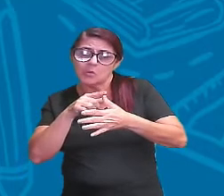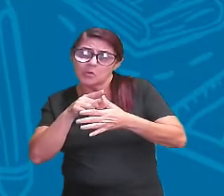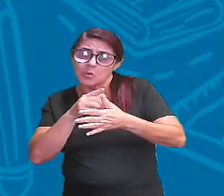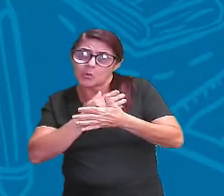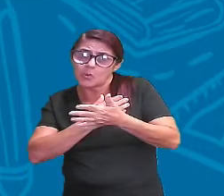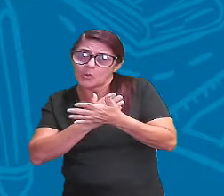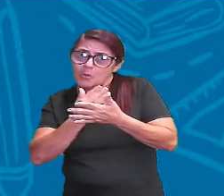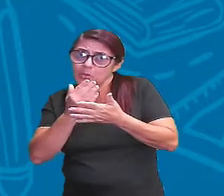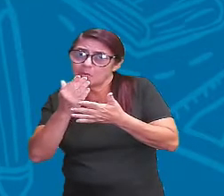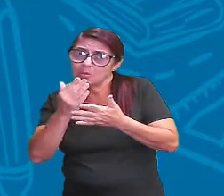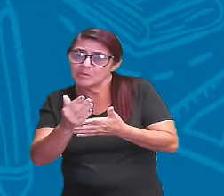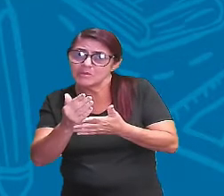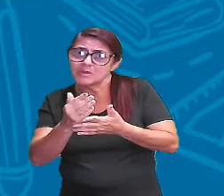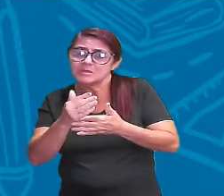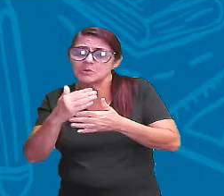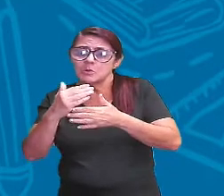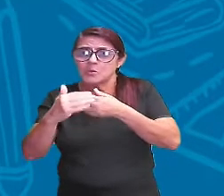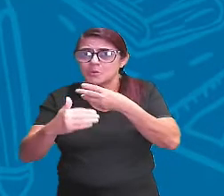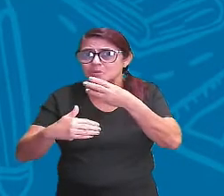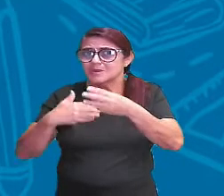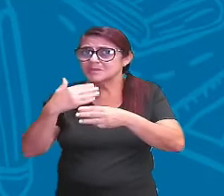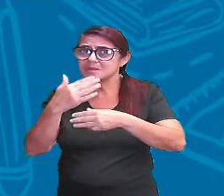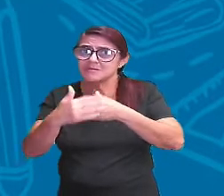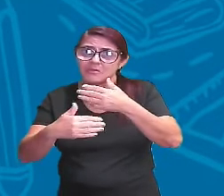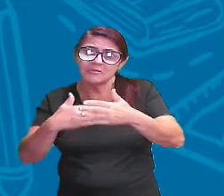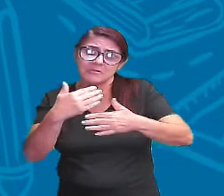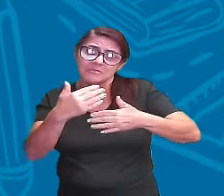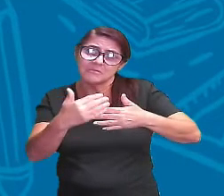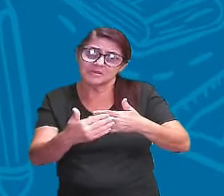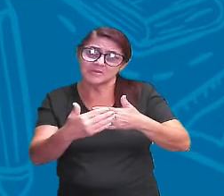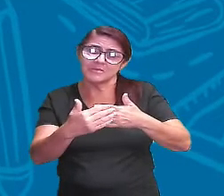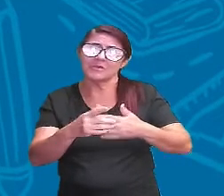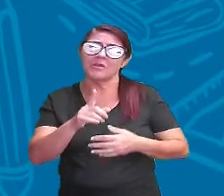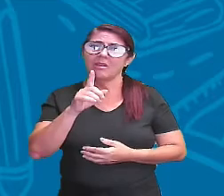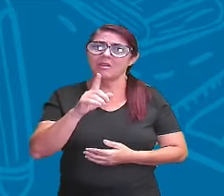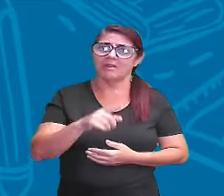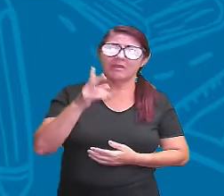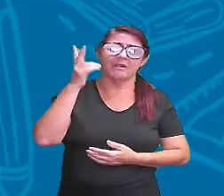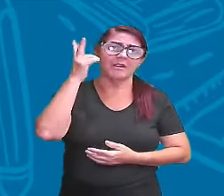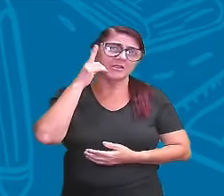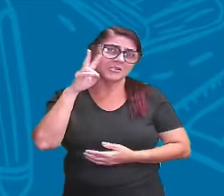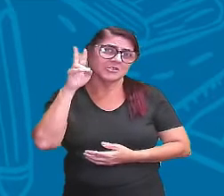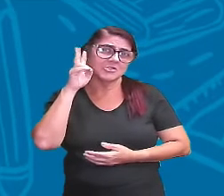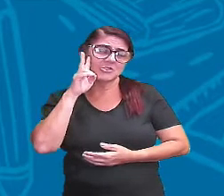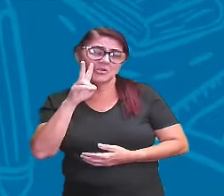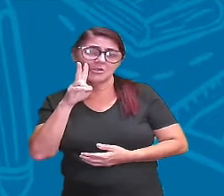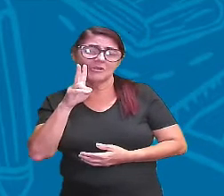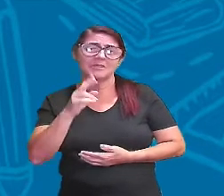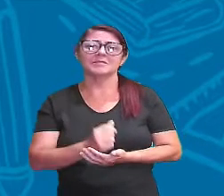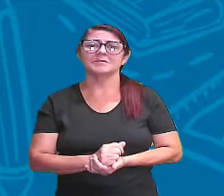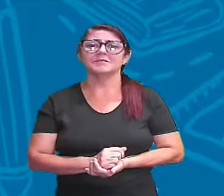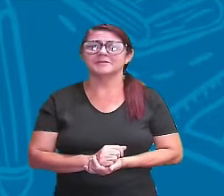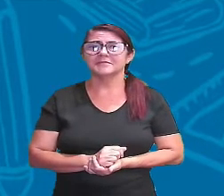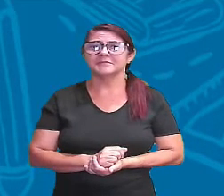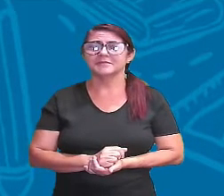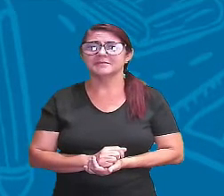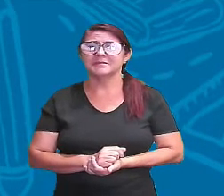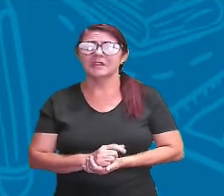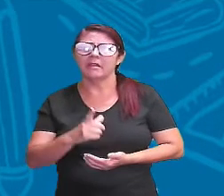início, tem o desenvolvimento, que é a historinha sendo contada, tem